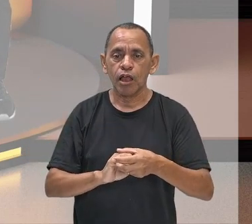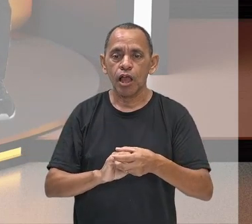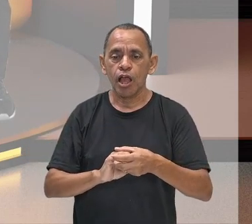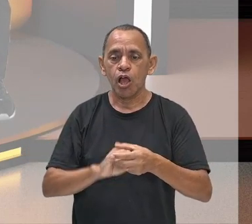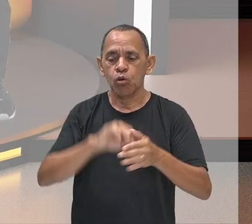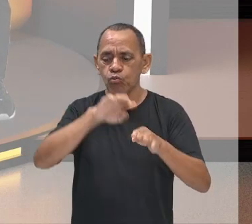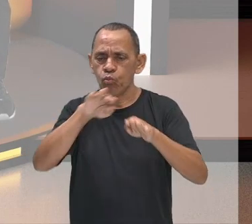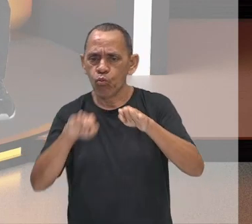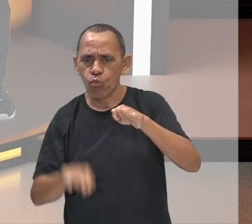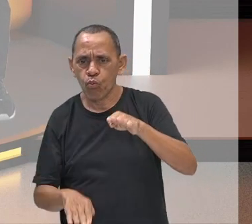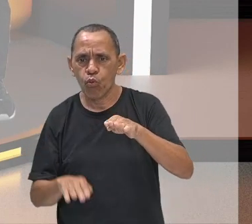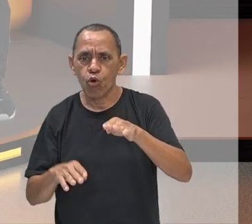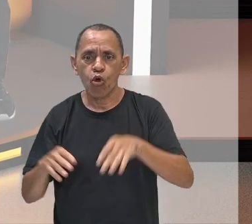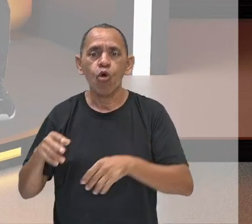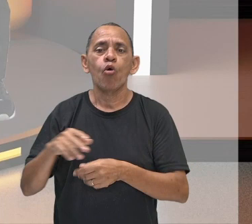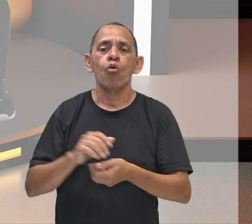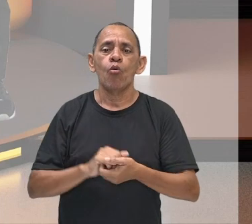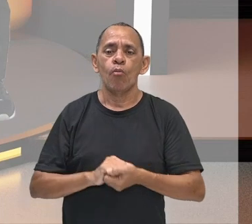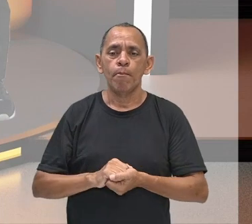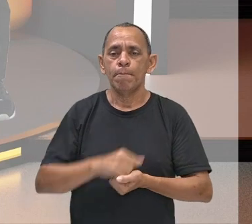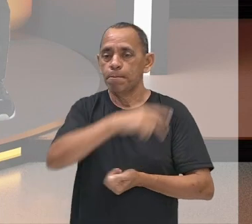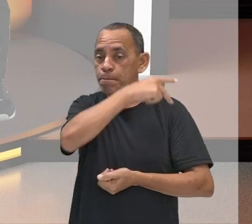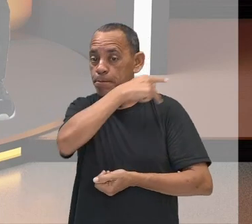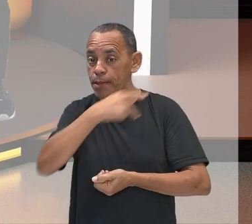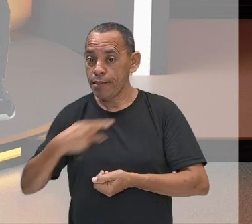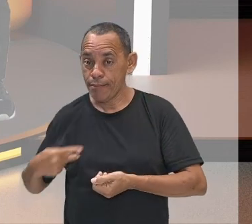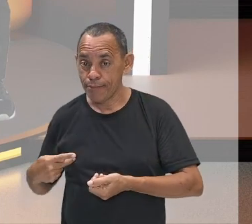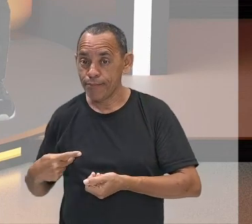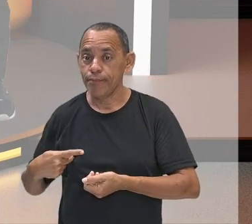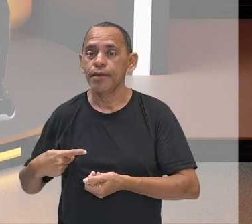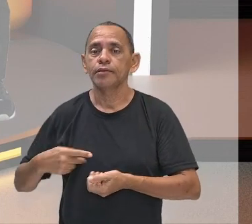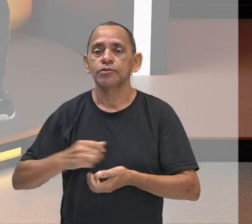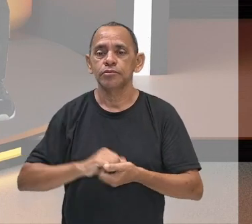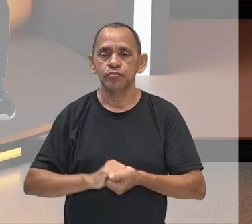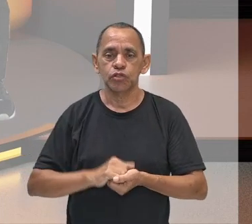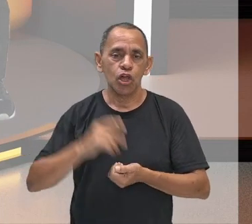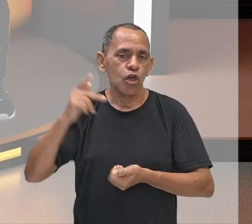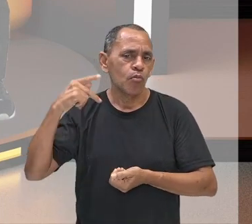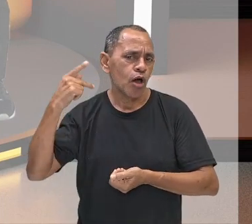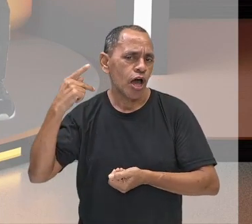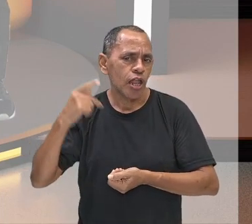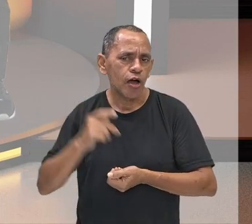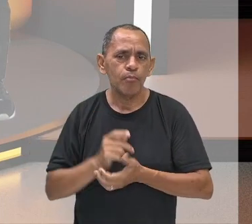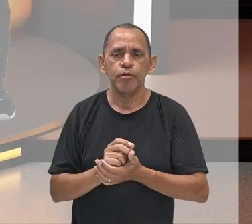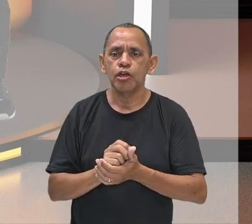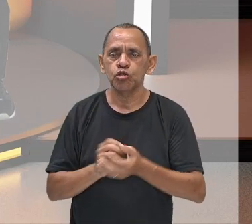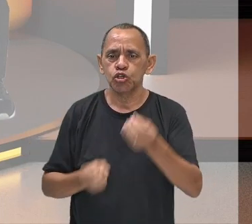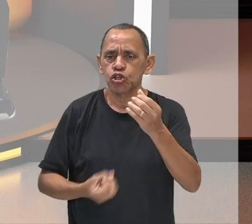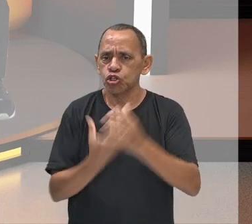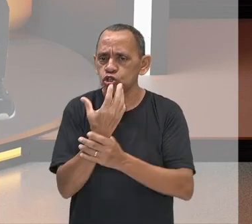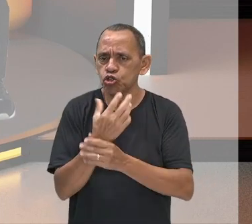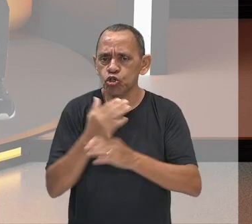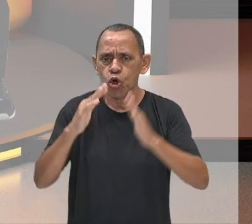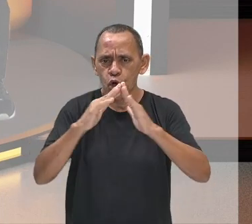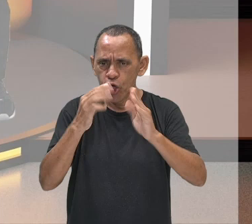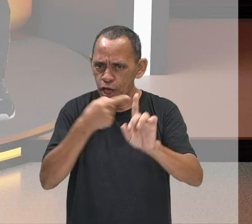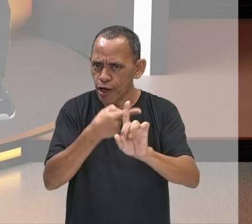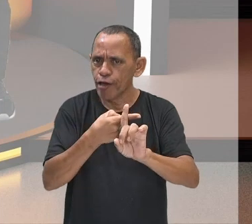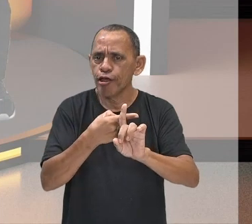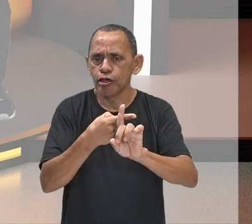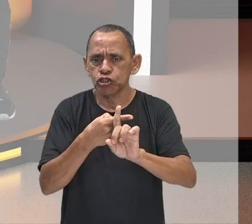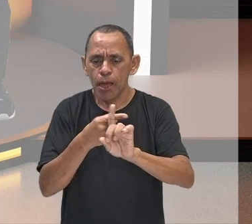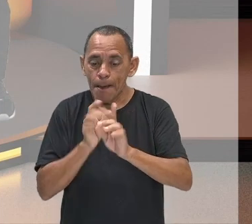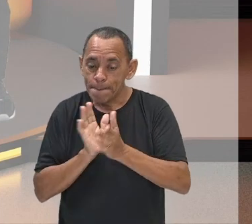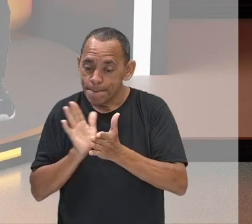ato de supremacia, tornando oficial a Igreja Anglicana na Inglaterra, confiscando as terras da Igreja